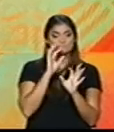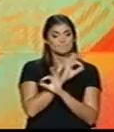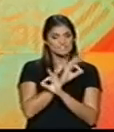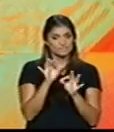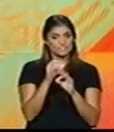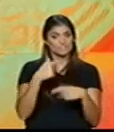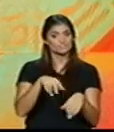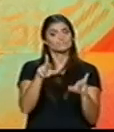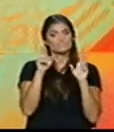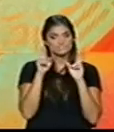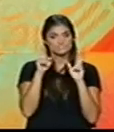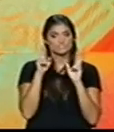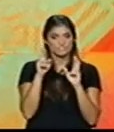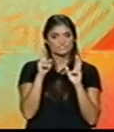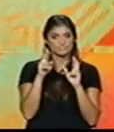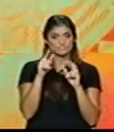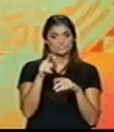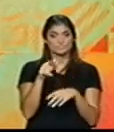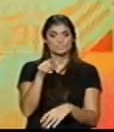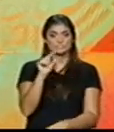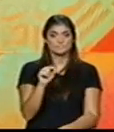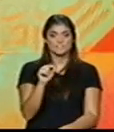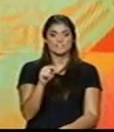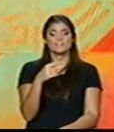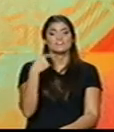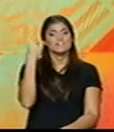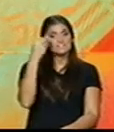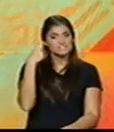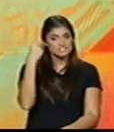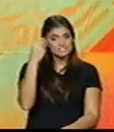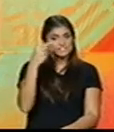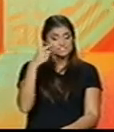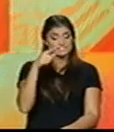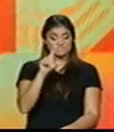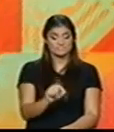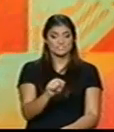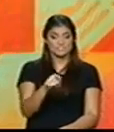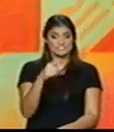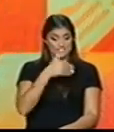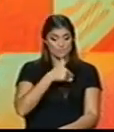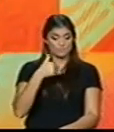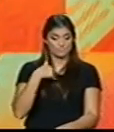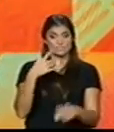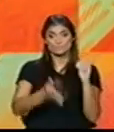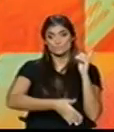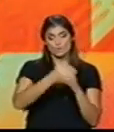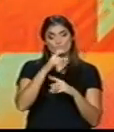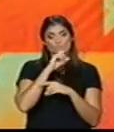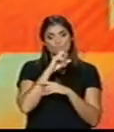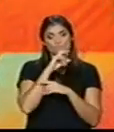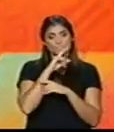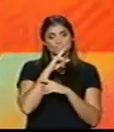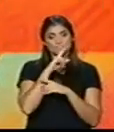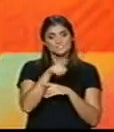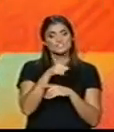te desejando muita saúde, muito sucesso nessa sua empreitada, que você possa espalhar esses